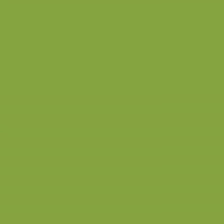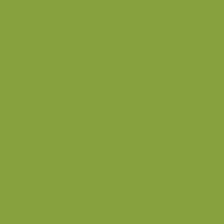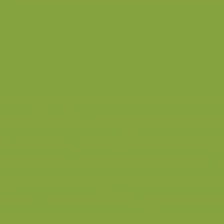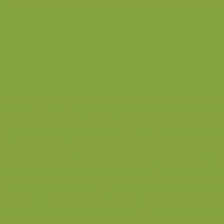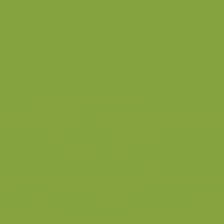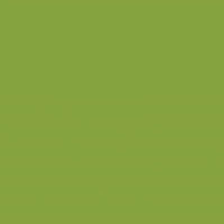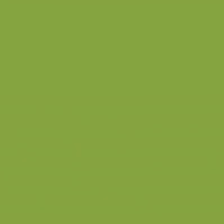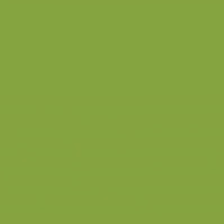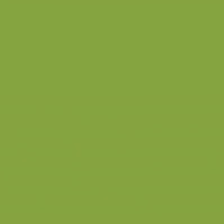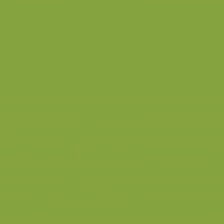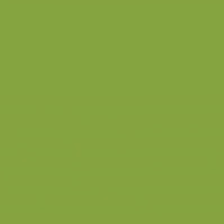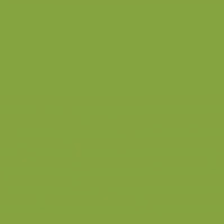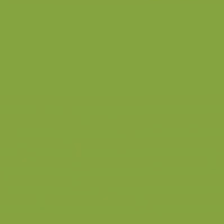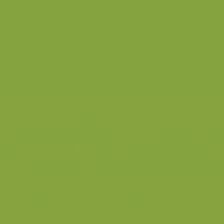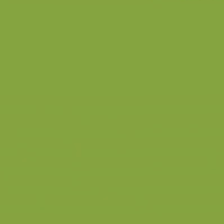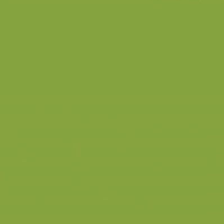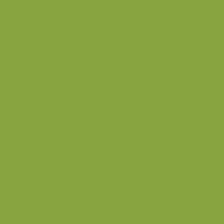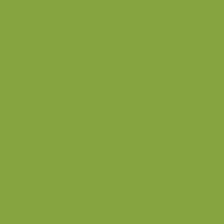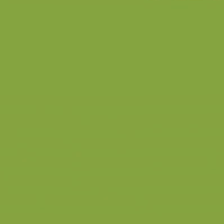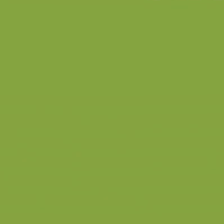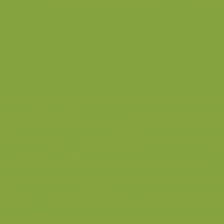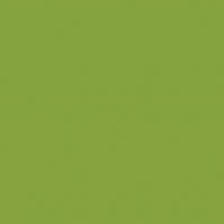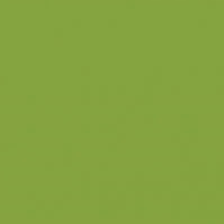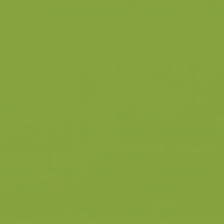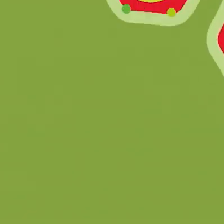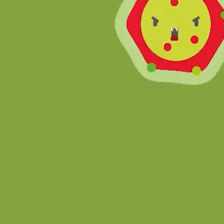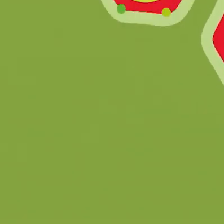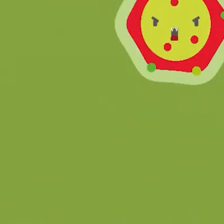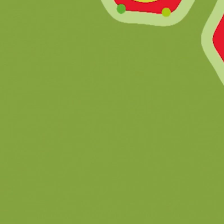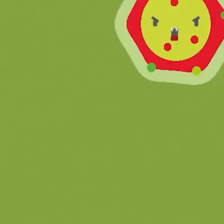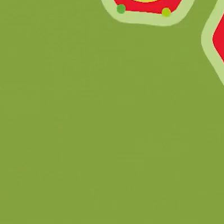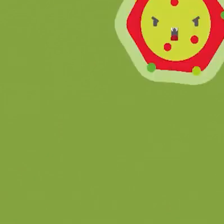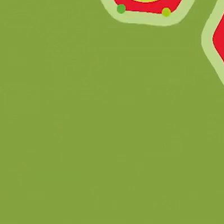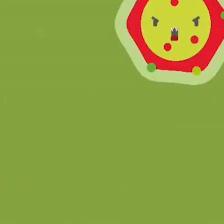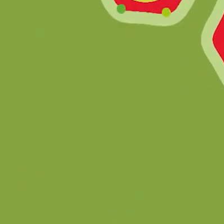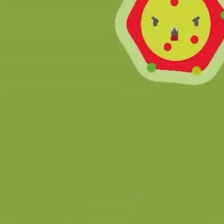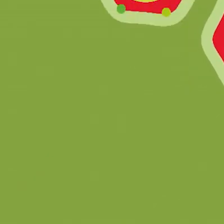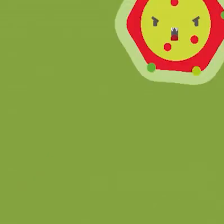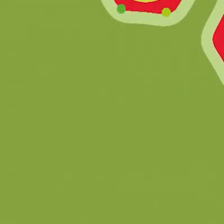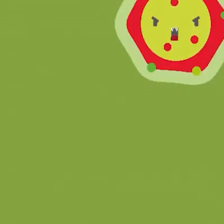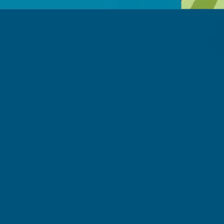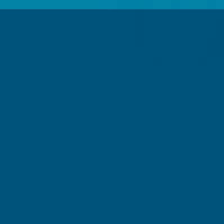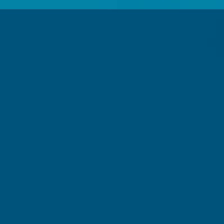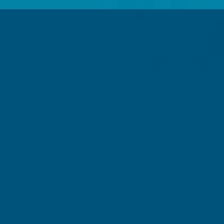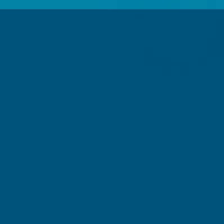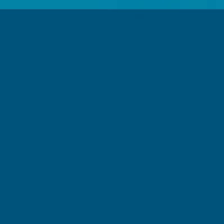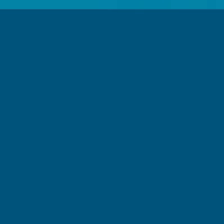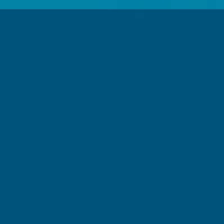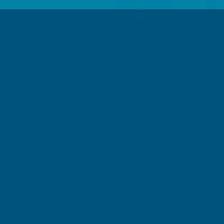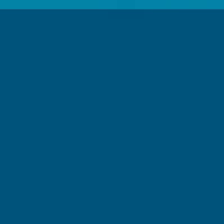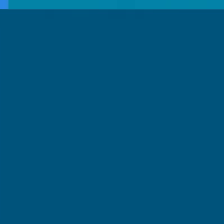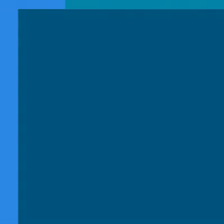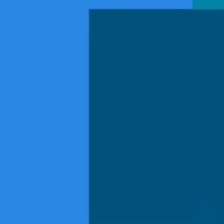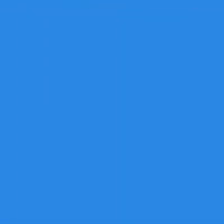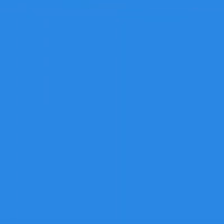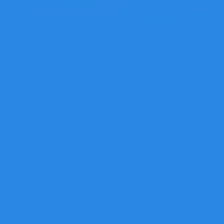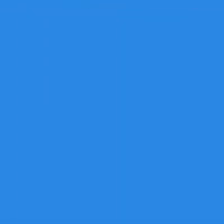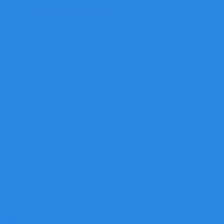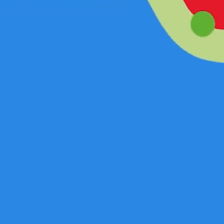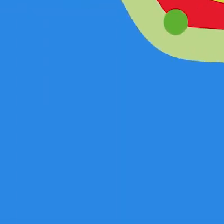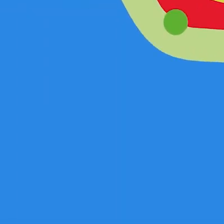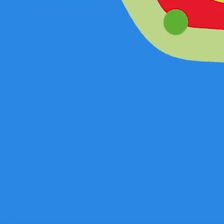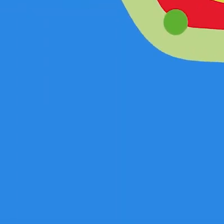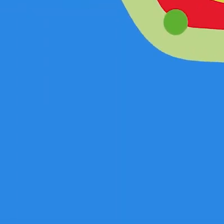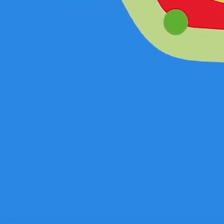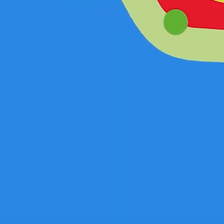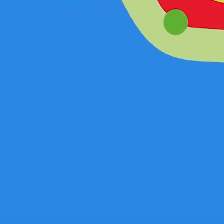a proliferação descontrolada de células anormais e que podem ocorrer em qualquer local do organismo. Diferente do